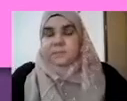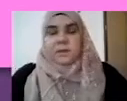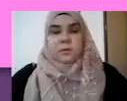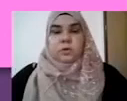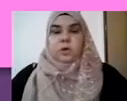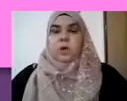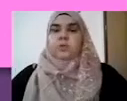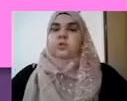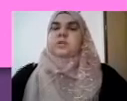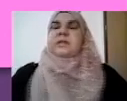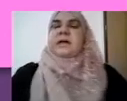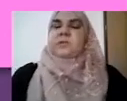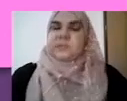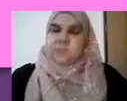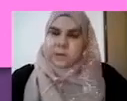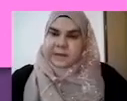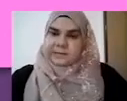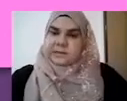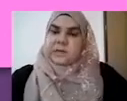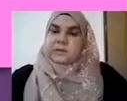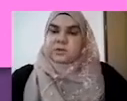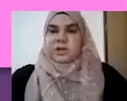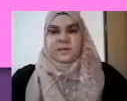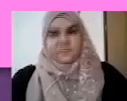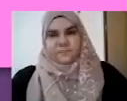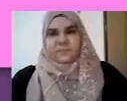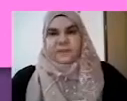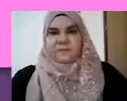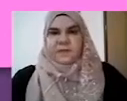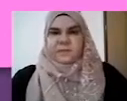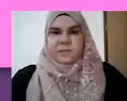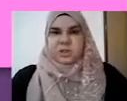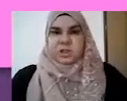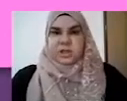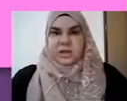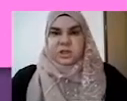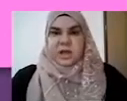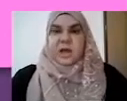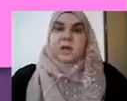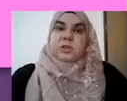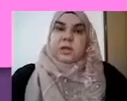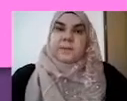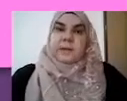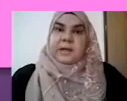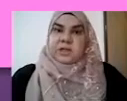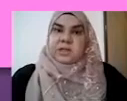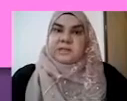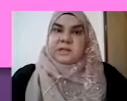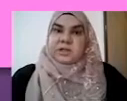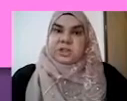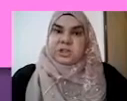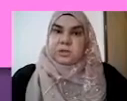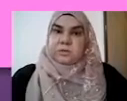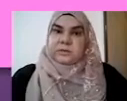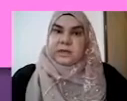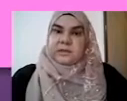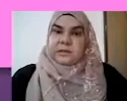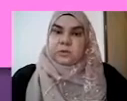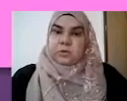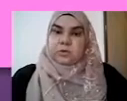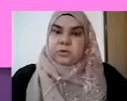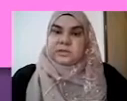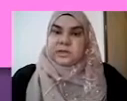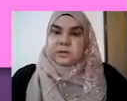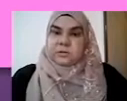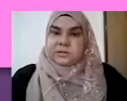e 3,5. Todos os lados iguais. Então, já fica fácil pra gente encaixar. Só que para encaixar certinho, tem que